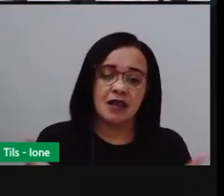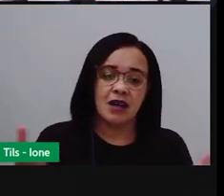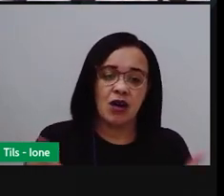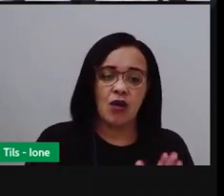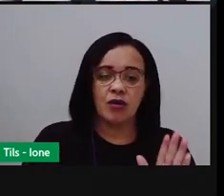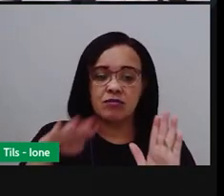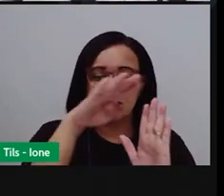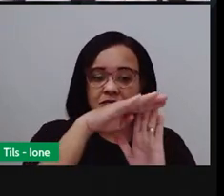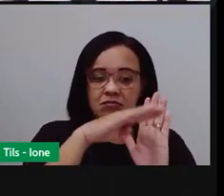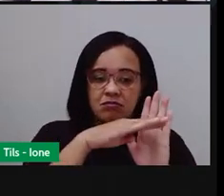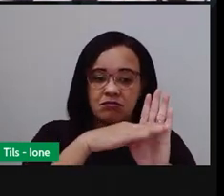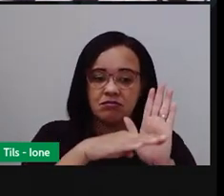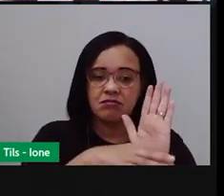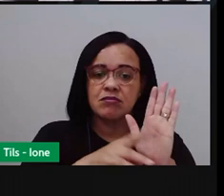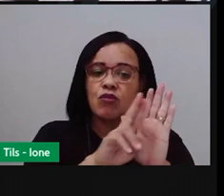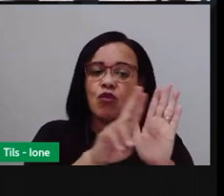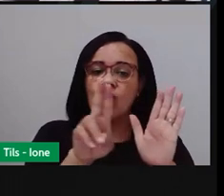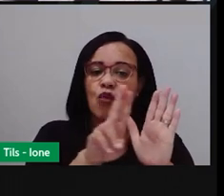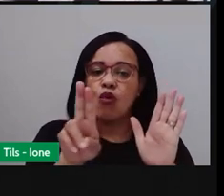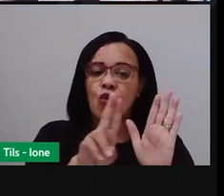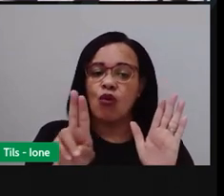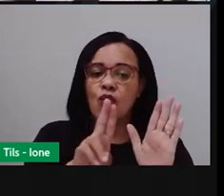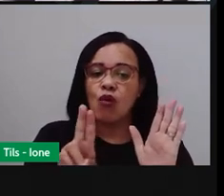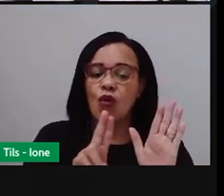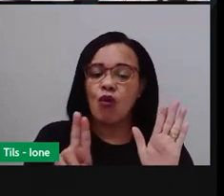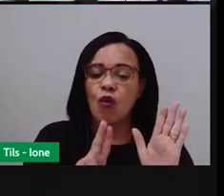Agora observe o nome